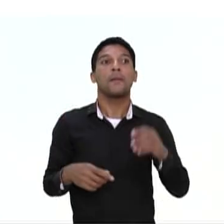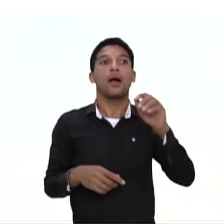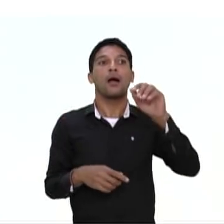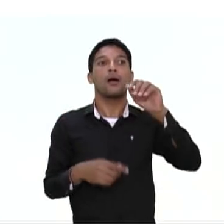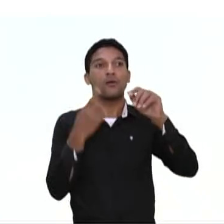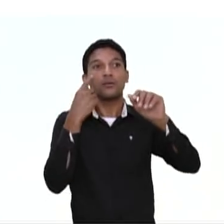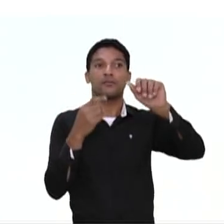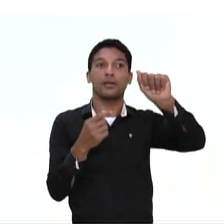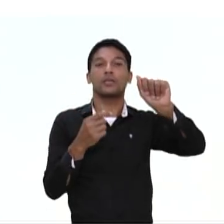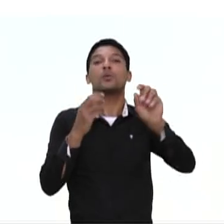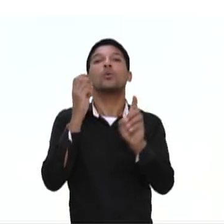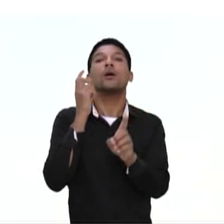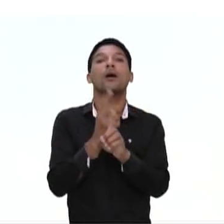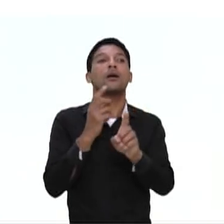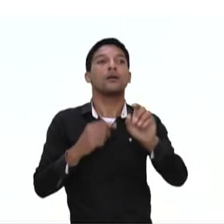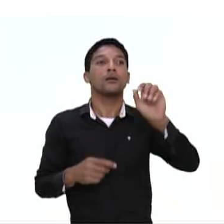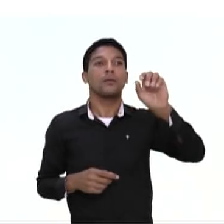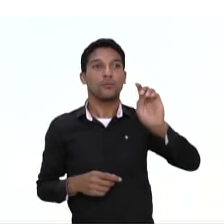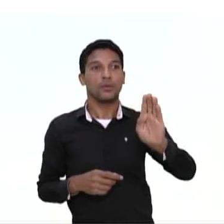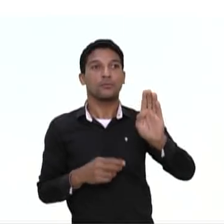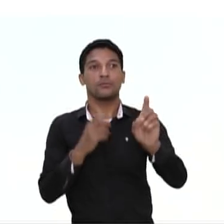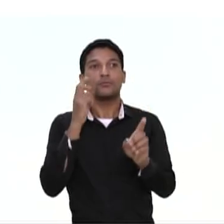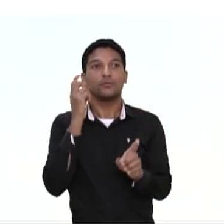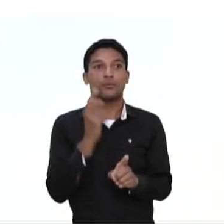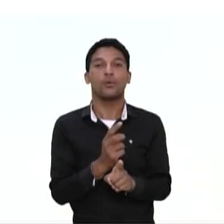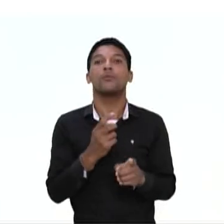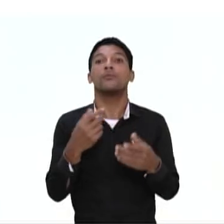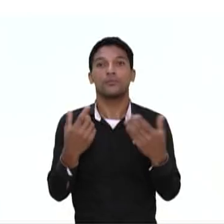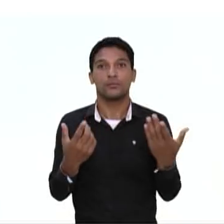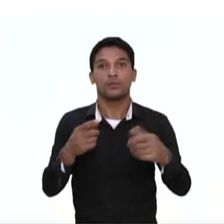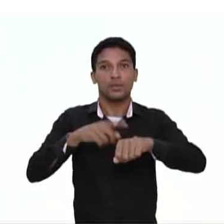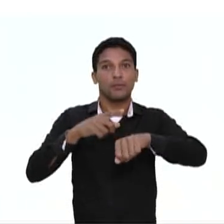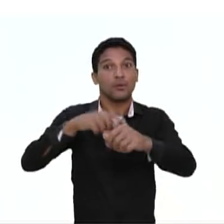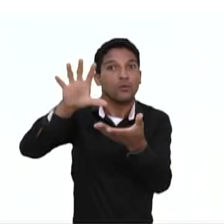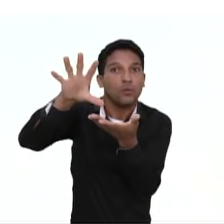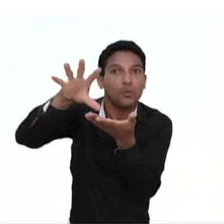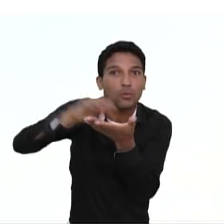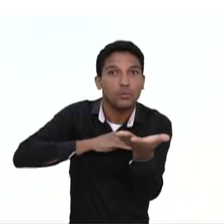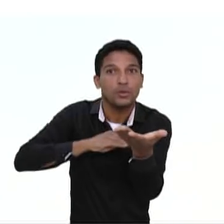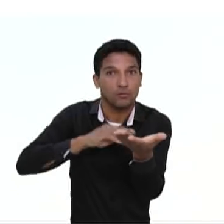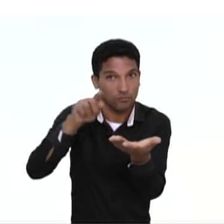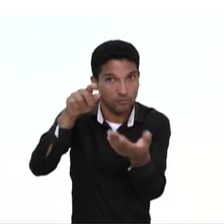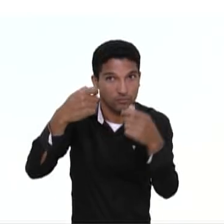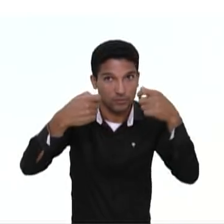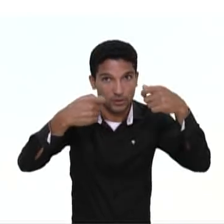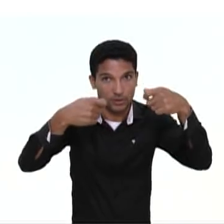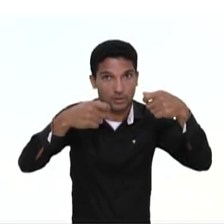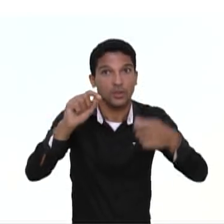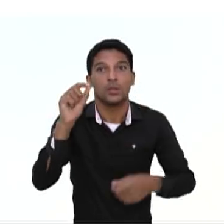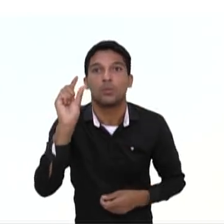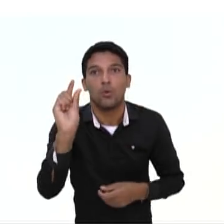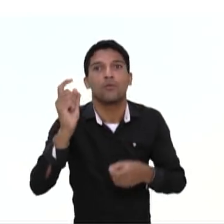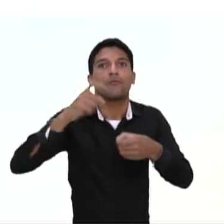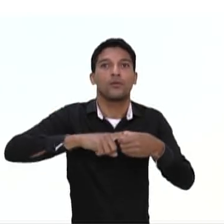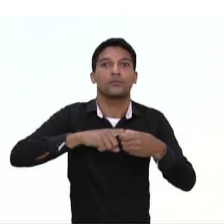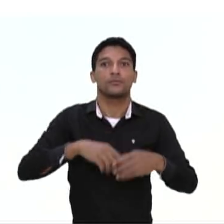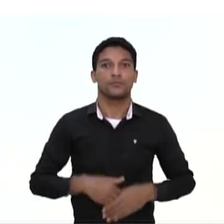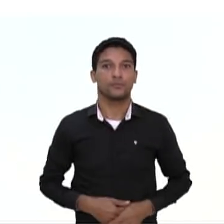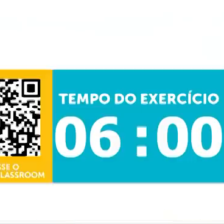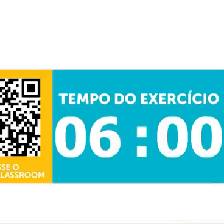mínimo do custo então um tempinho para vocês copiarem nós já voltamos com a resolução